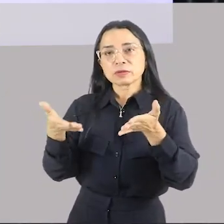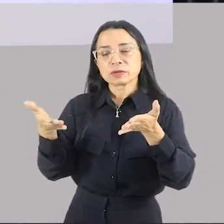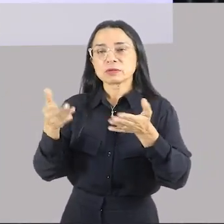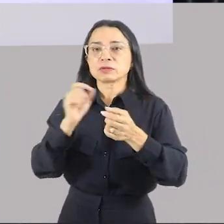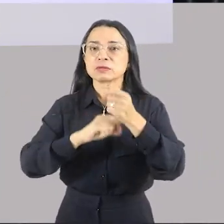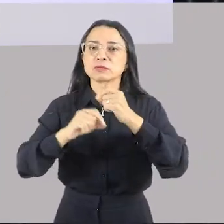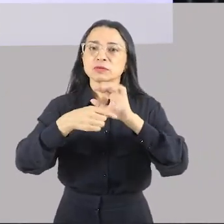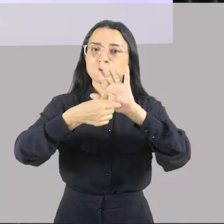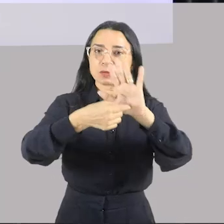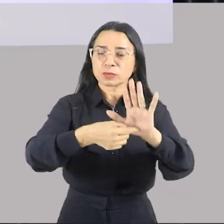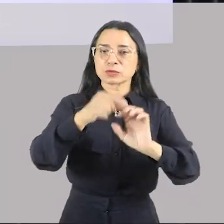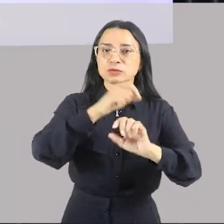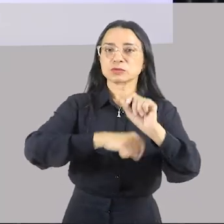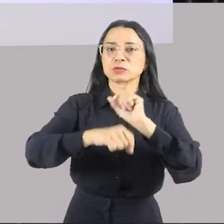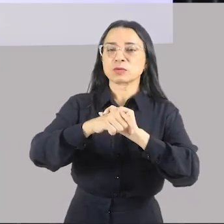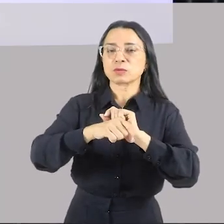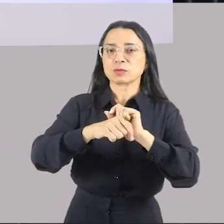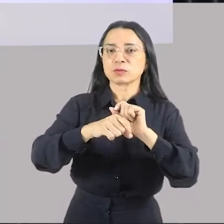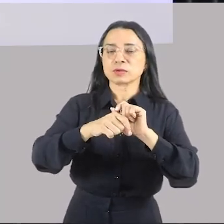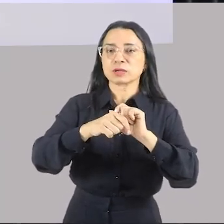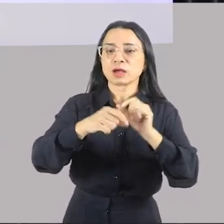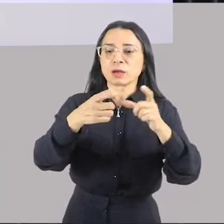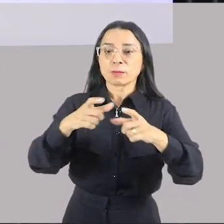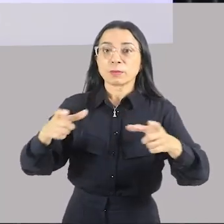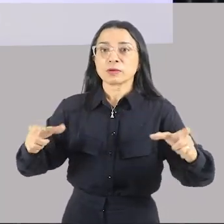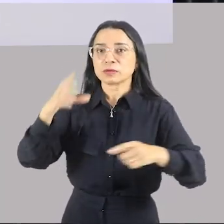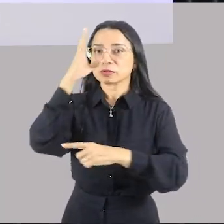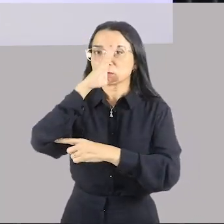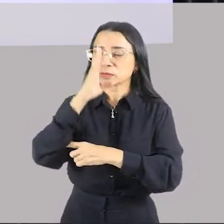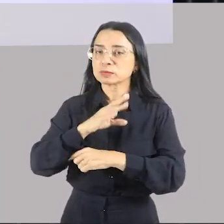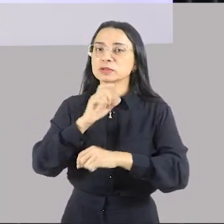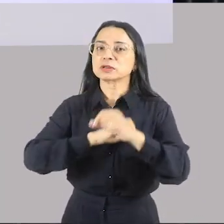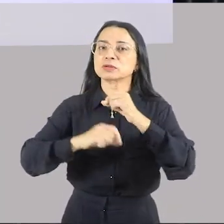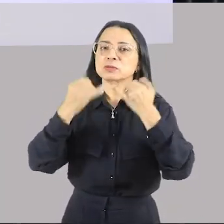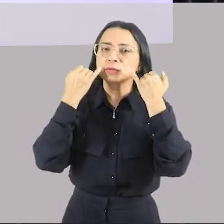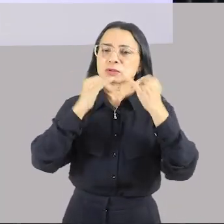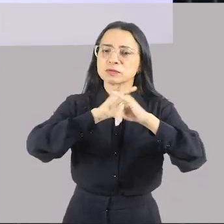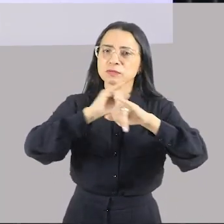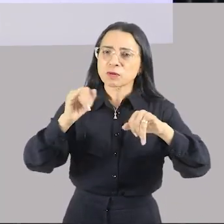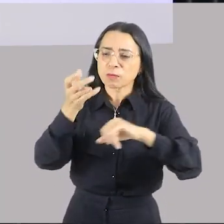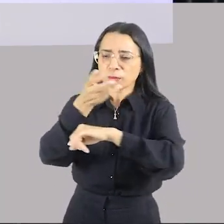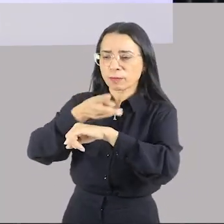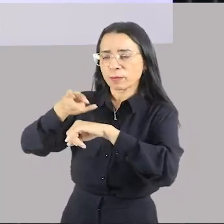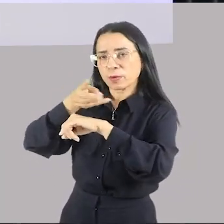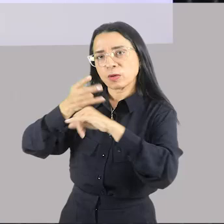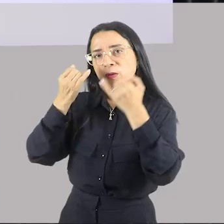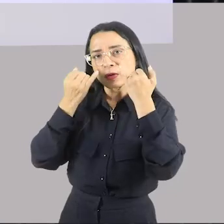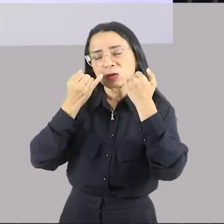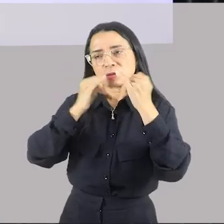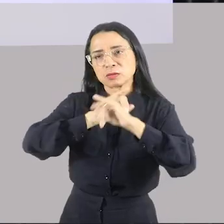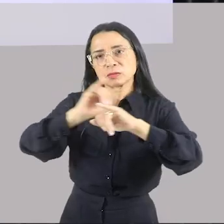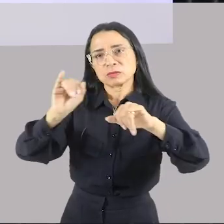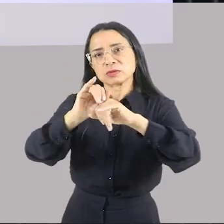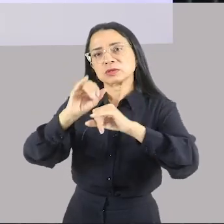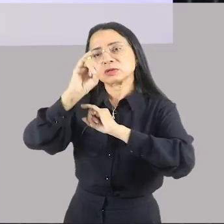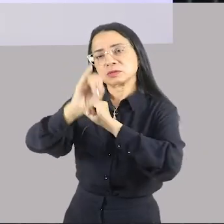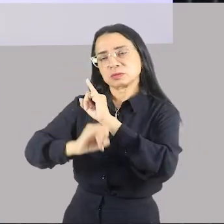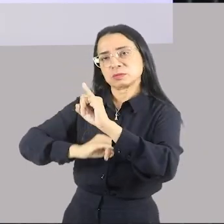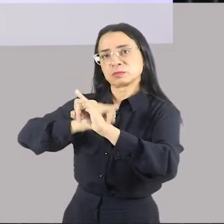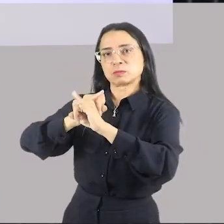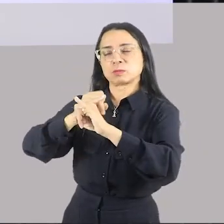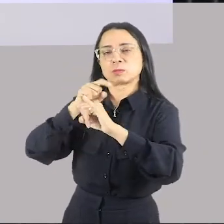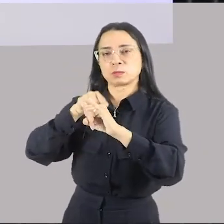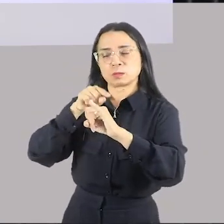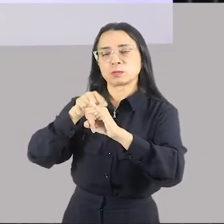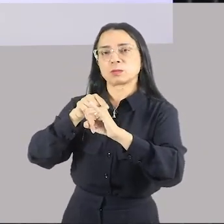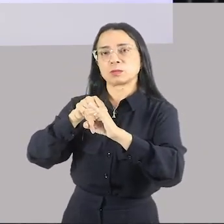brasileiros se informam através da internet. Muito mais do que pela televisão, muito mais do que pelo jornal impresso. A